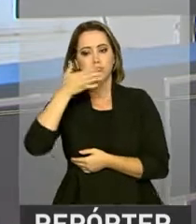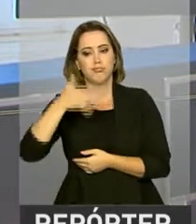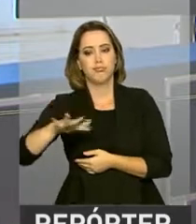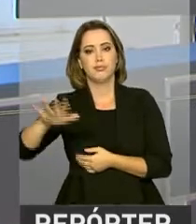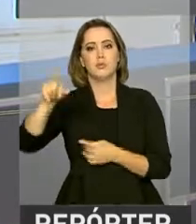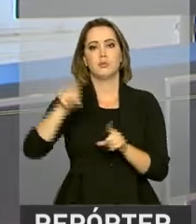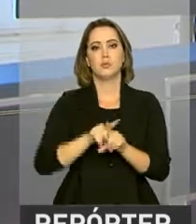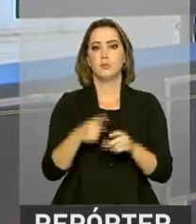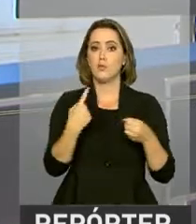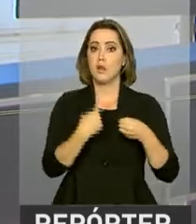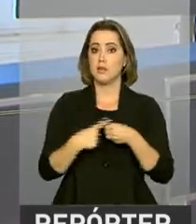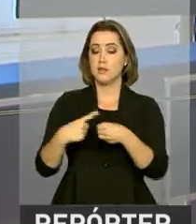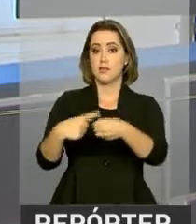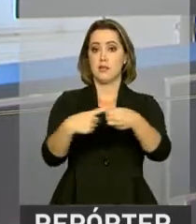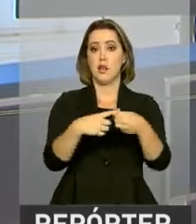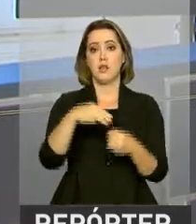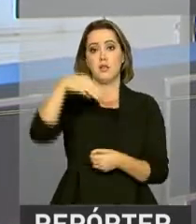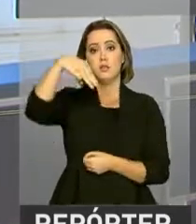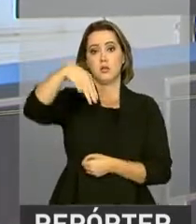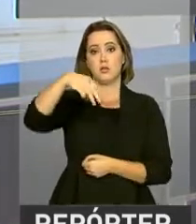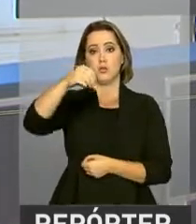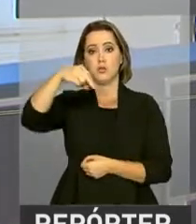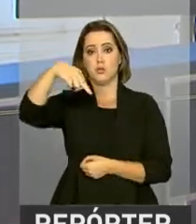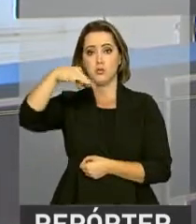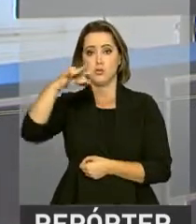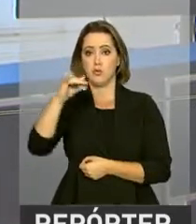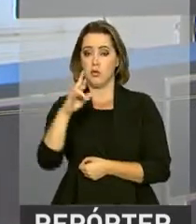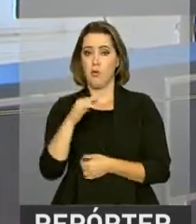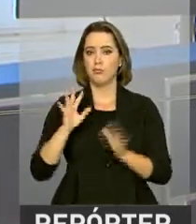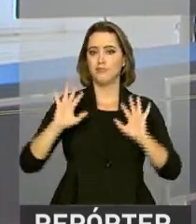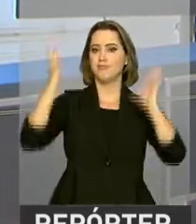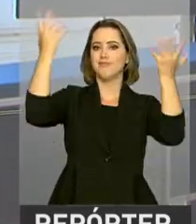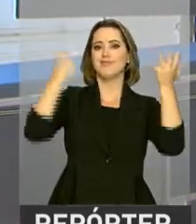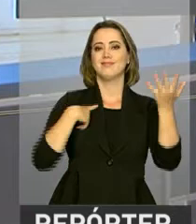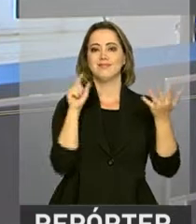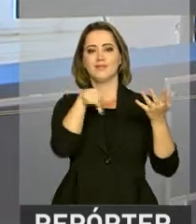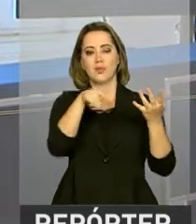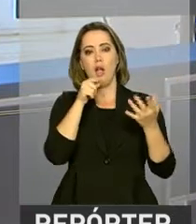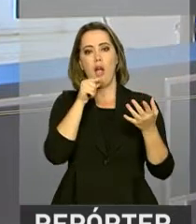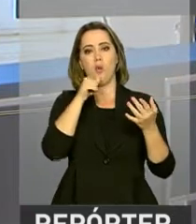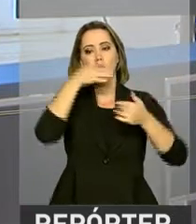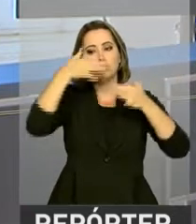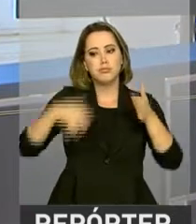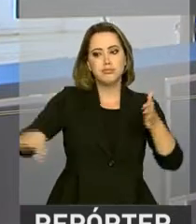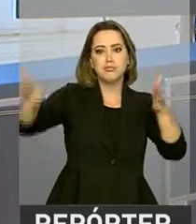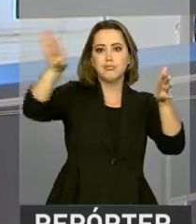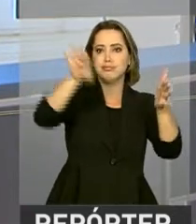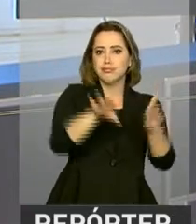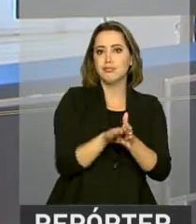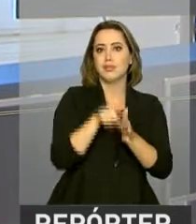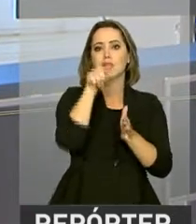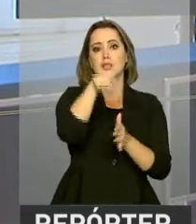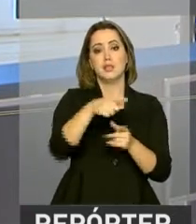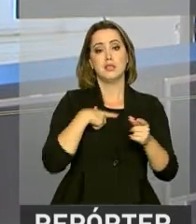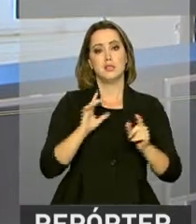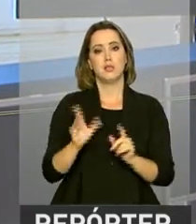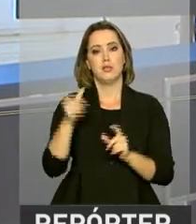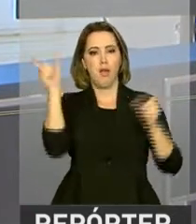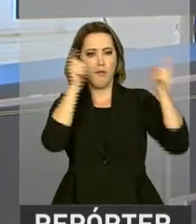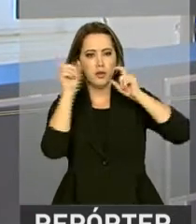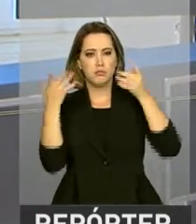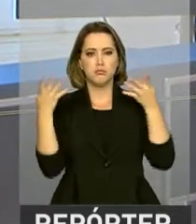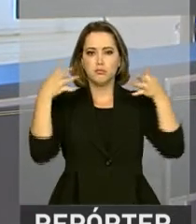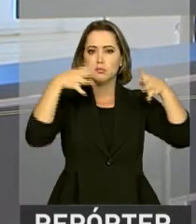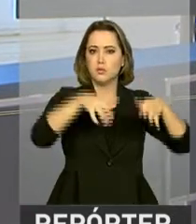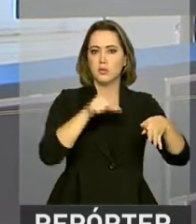moradores do município de monteiro comemoraram a chegada da água na região que deve atrair investimentos e modernizar a